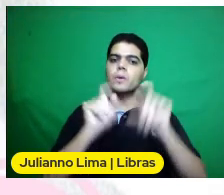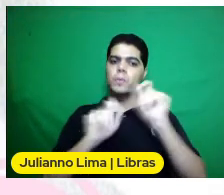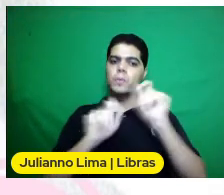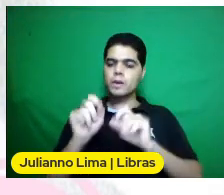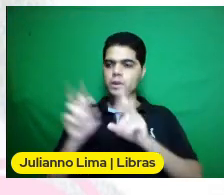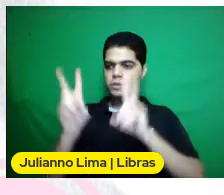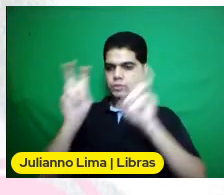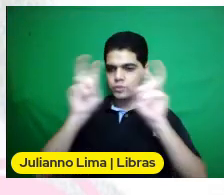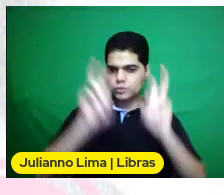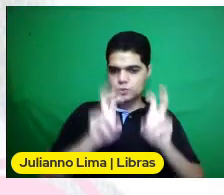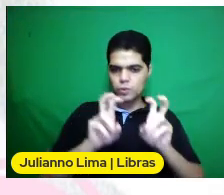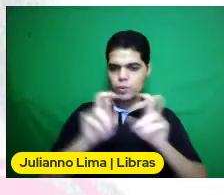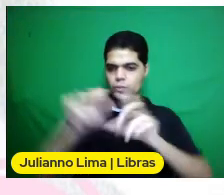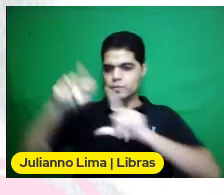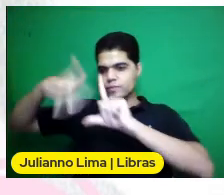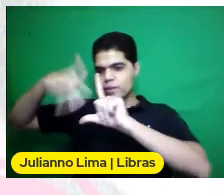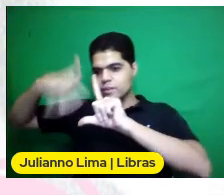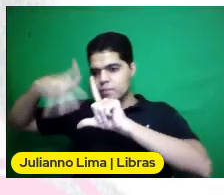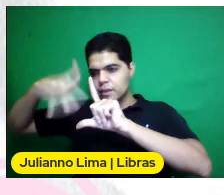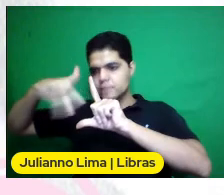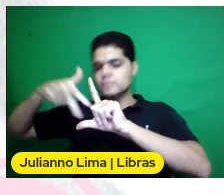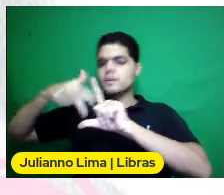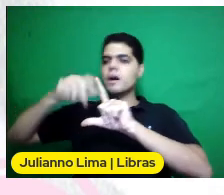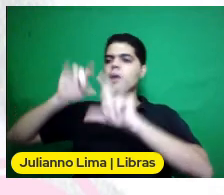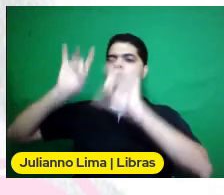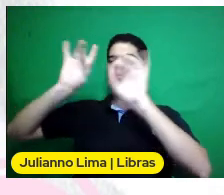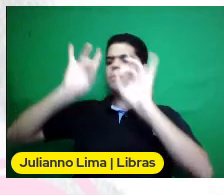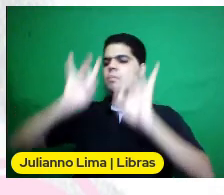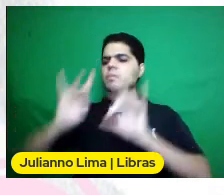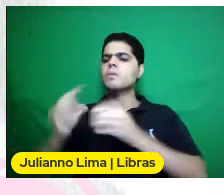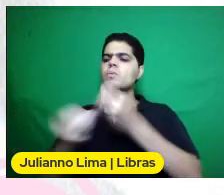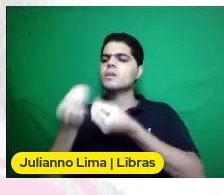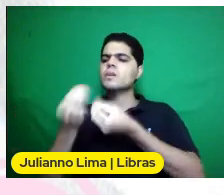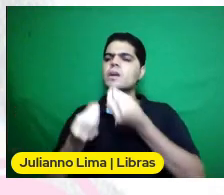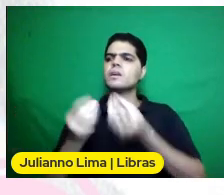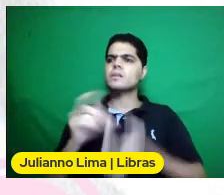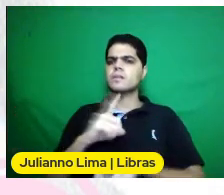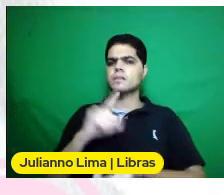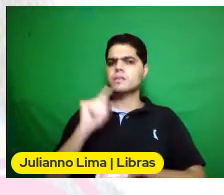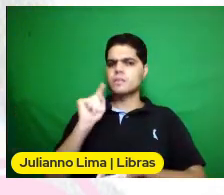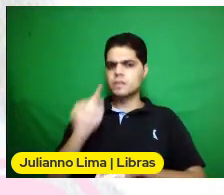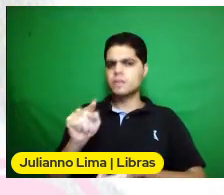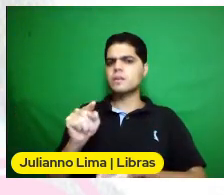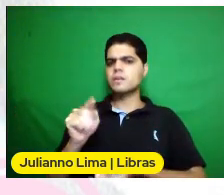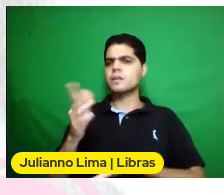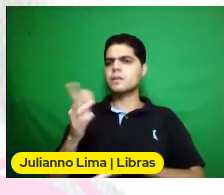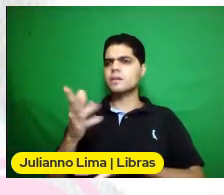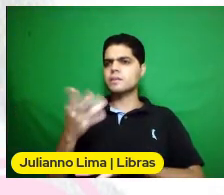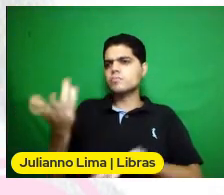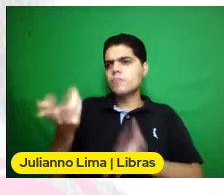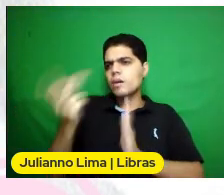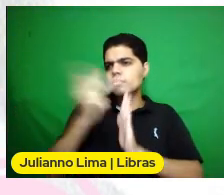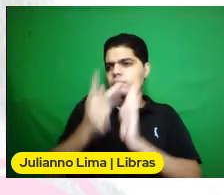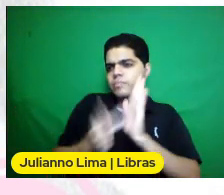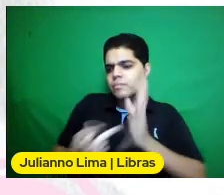da animação, a especificidade dessa linguagem, né? Porque tem aí uma poética em tudo